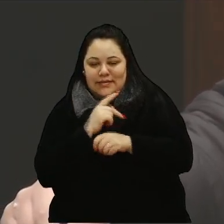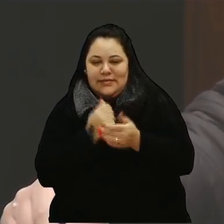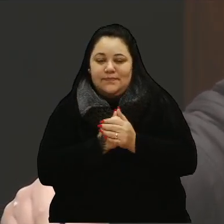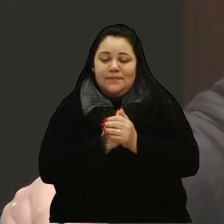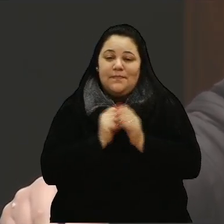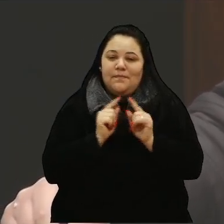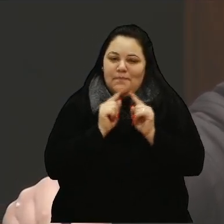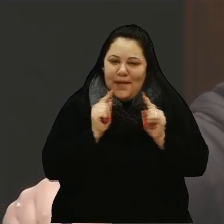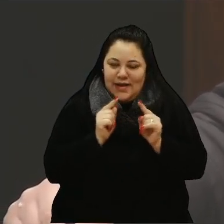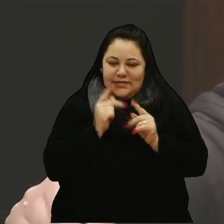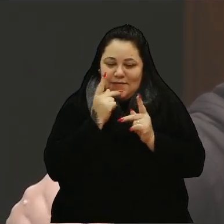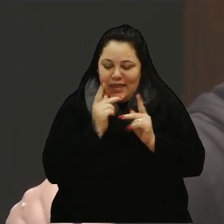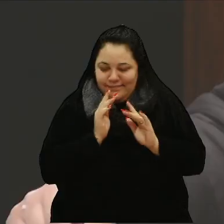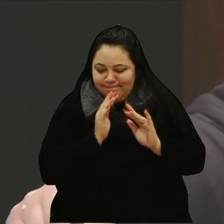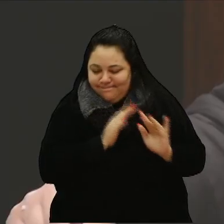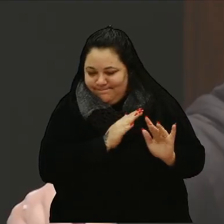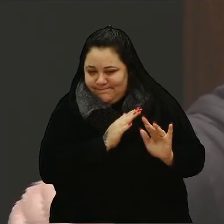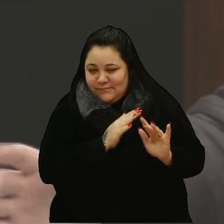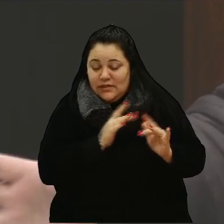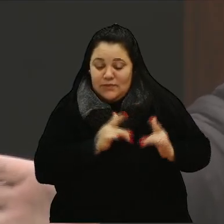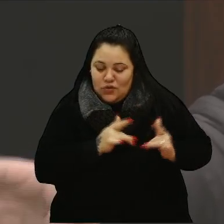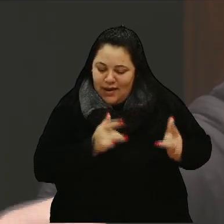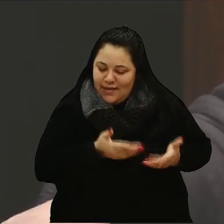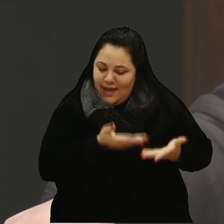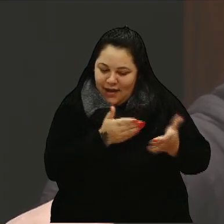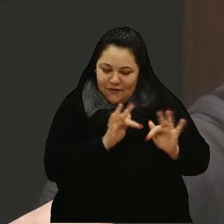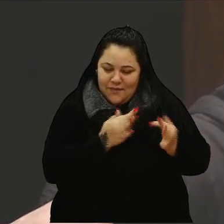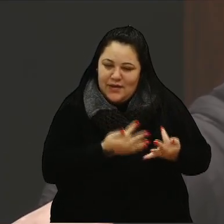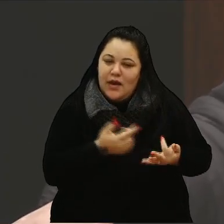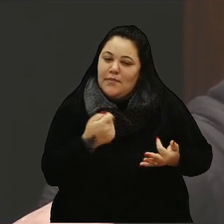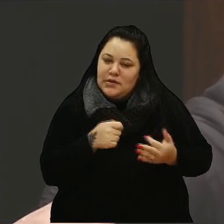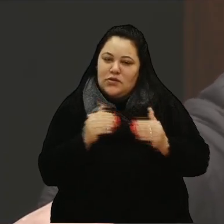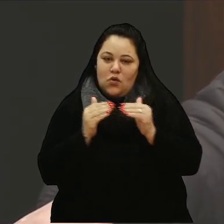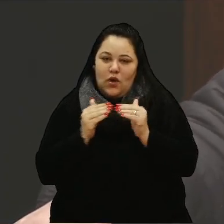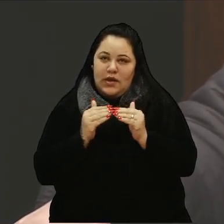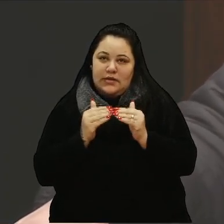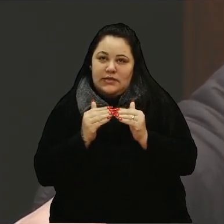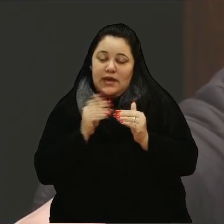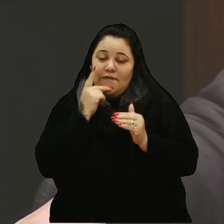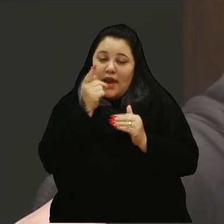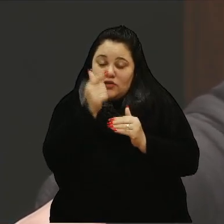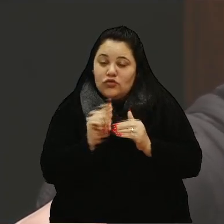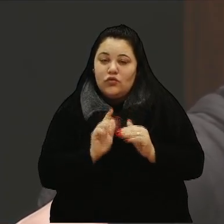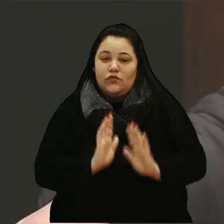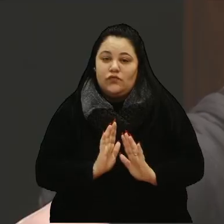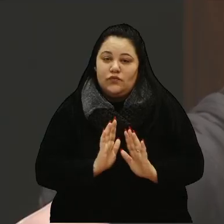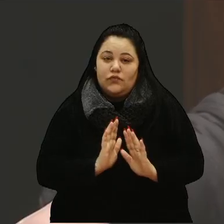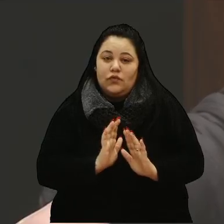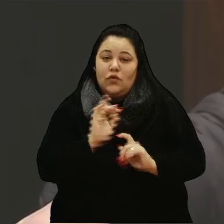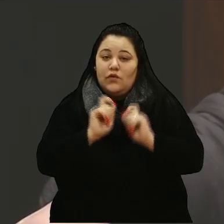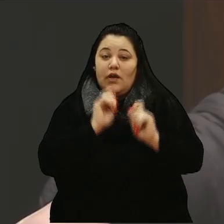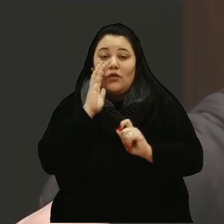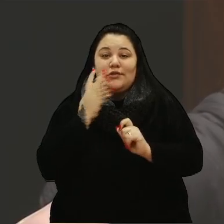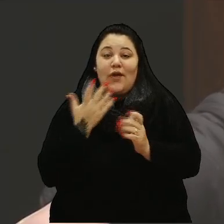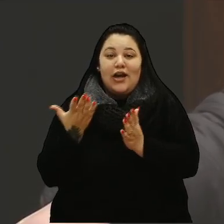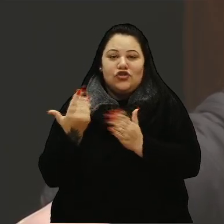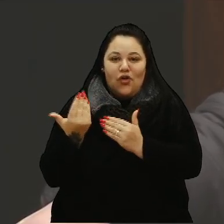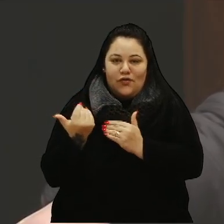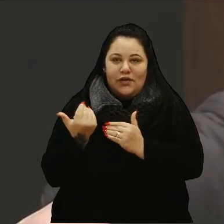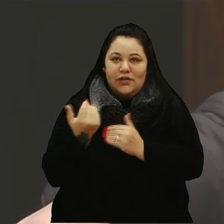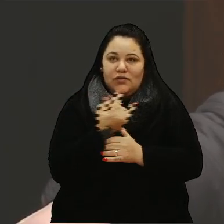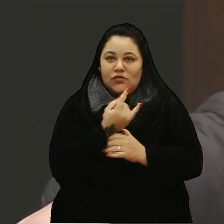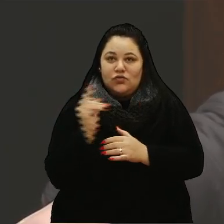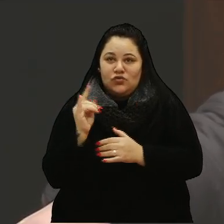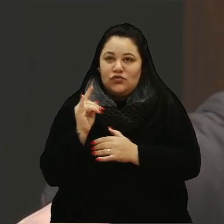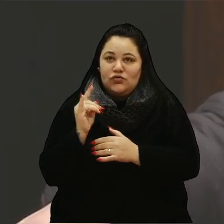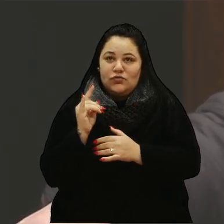Mas pulando essa etapa, e apesar da solidariedade, a gente tem que ser coerente aqui e reafirmar o fato de que essa jovem, na última campanha, fez